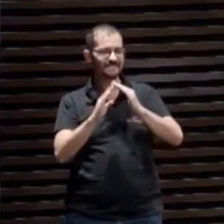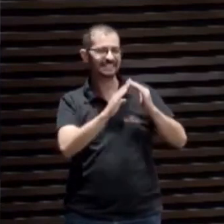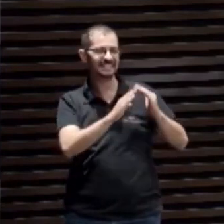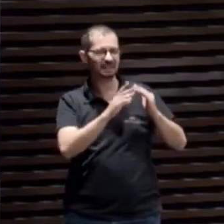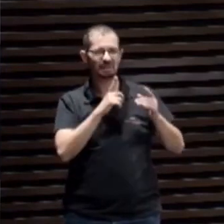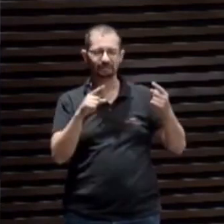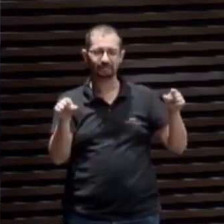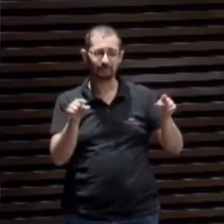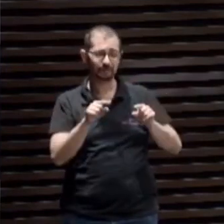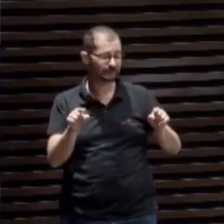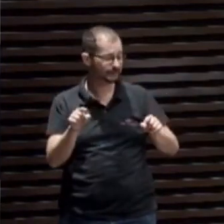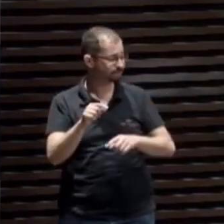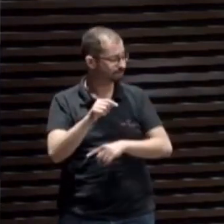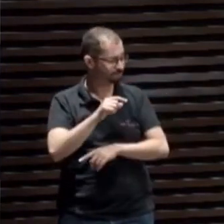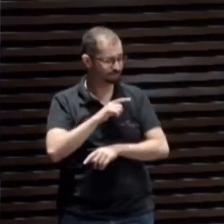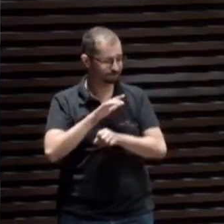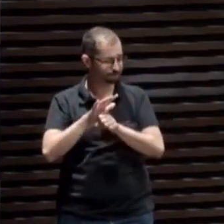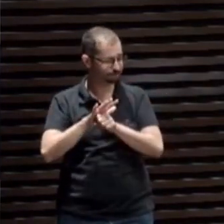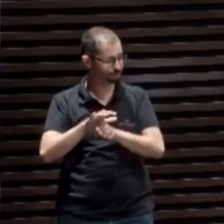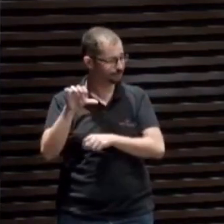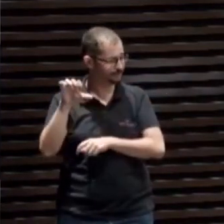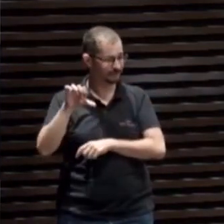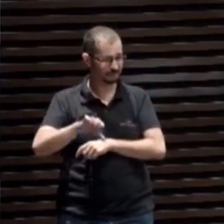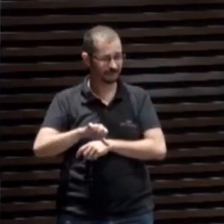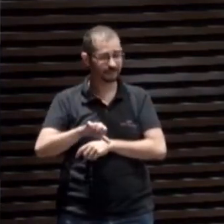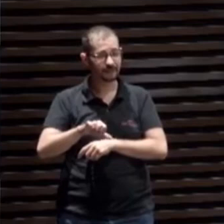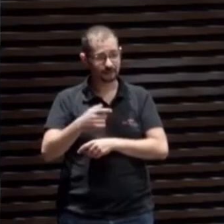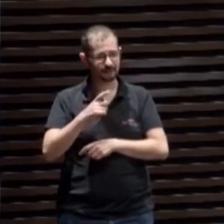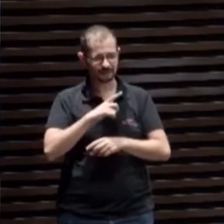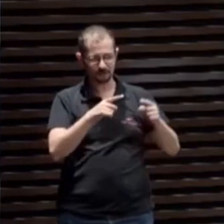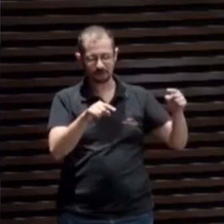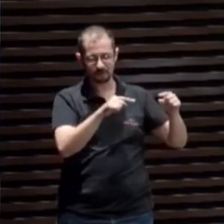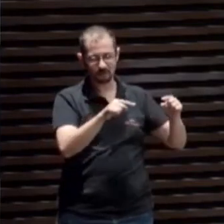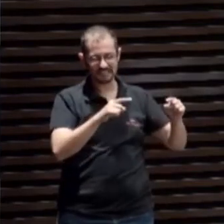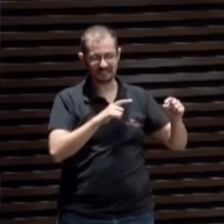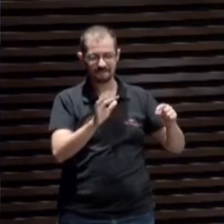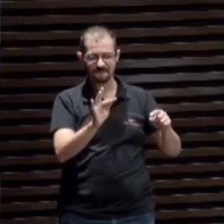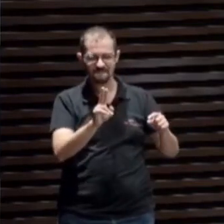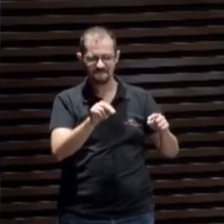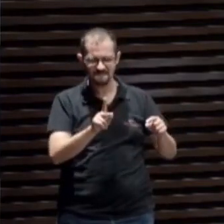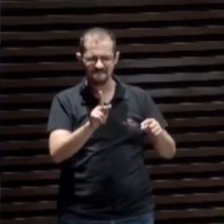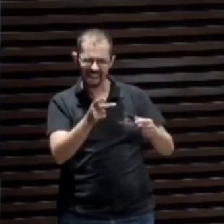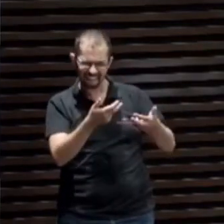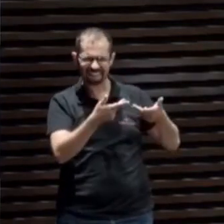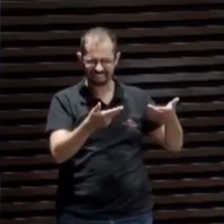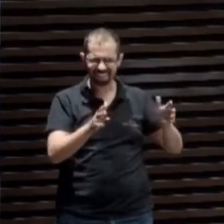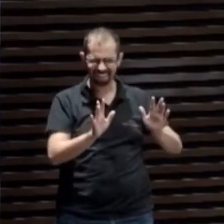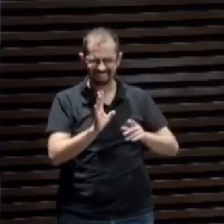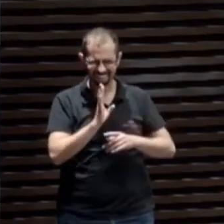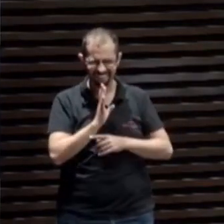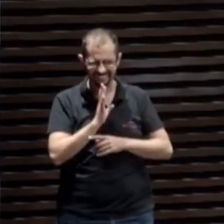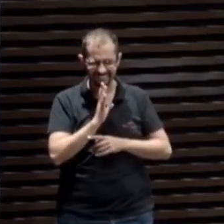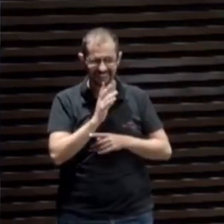umas músicas que a gente tem que orar, pedindo ao Senhor eterno